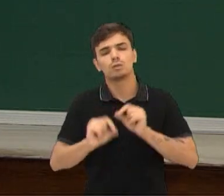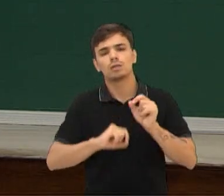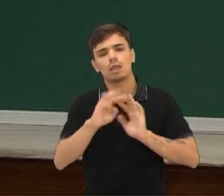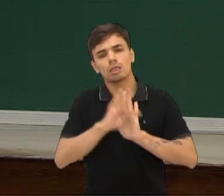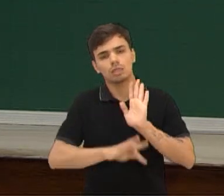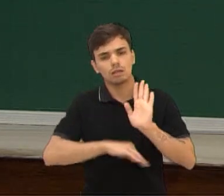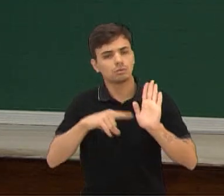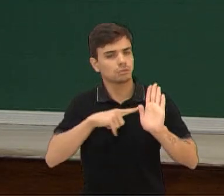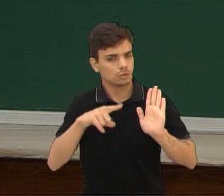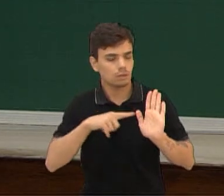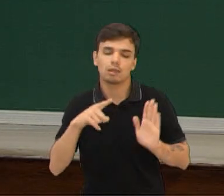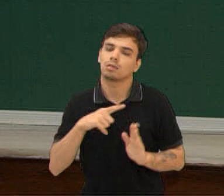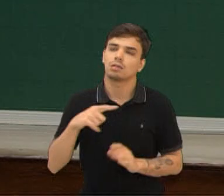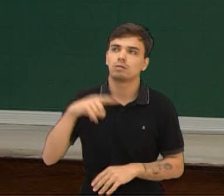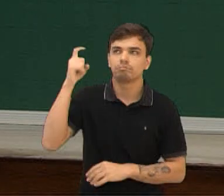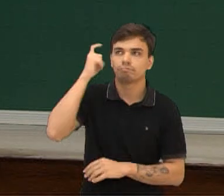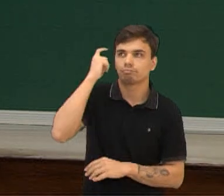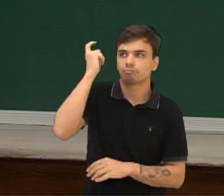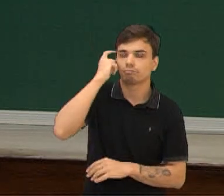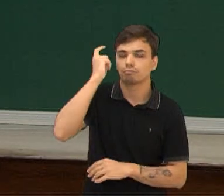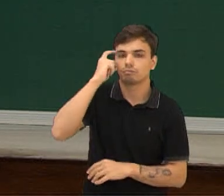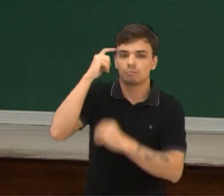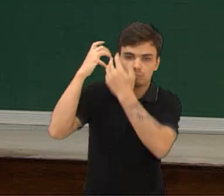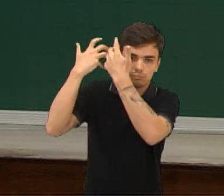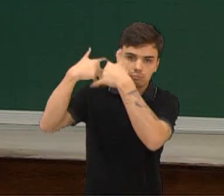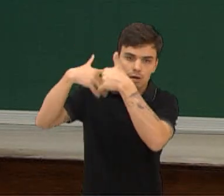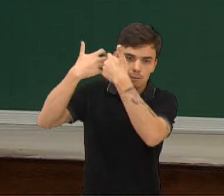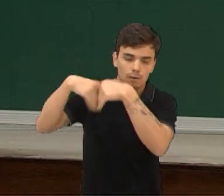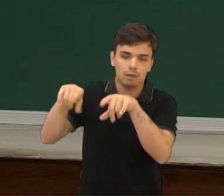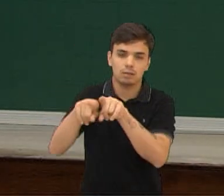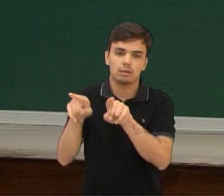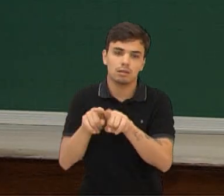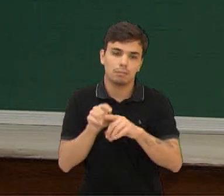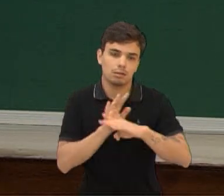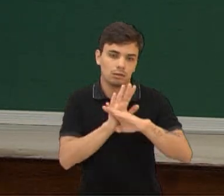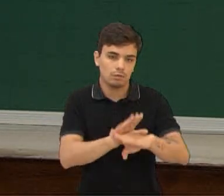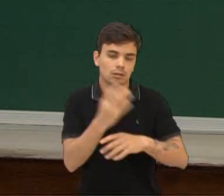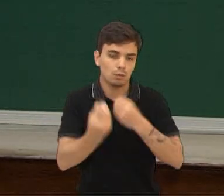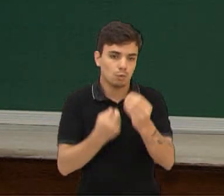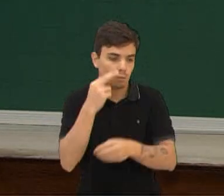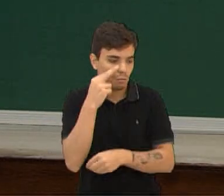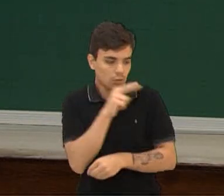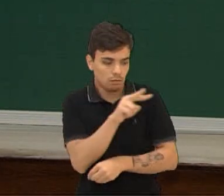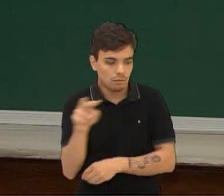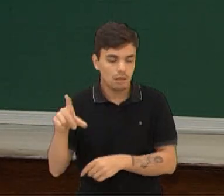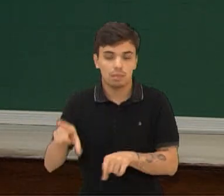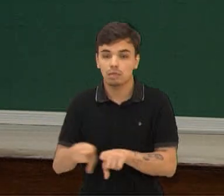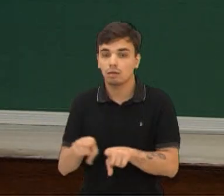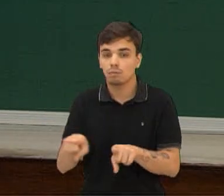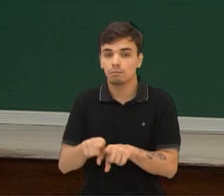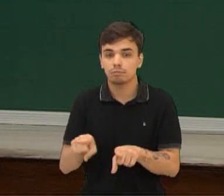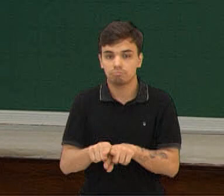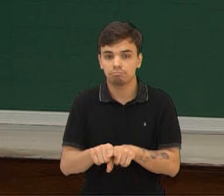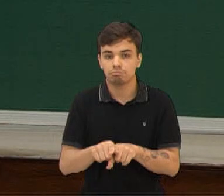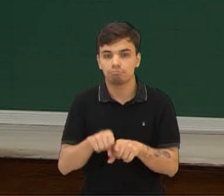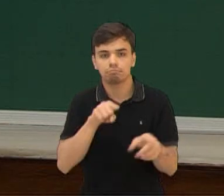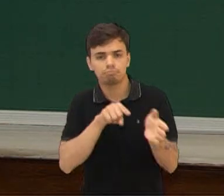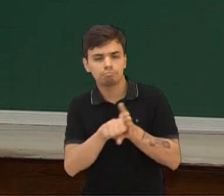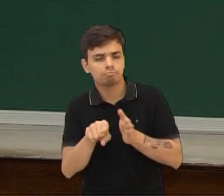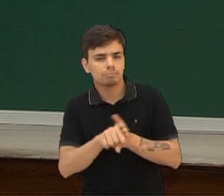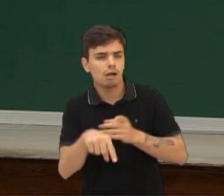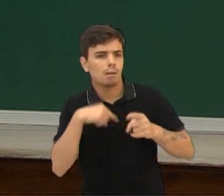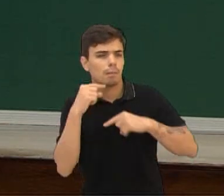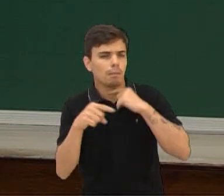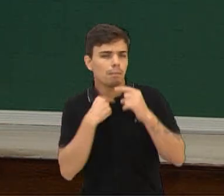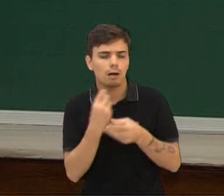faz? Ele apresenta um raciocínio, né? A defesa de um ponto de vista, o questionamento de uma determinada realidade. É